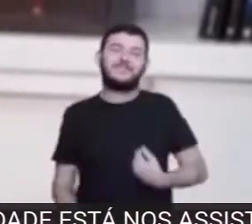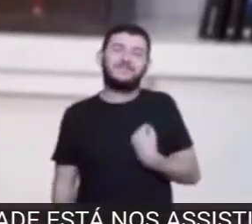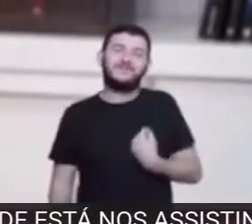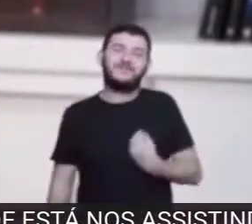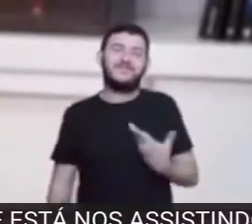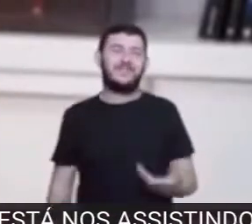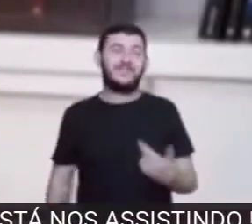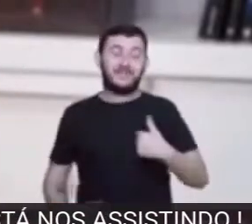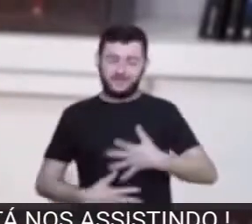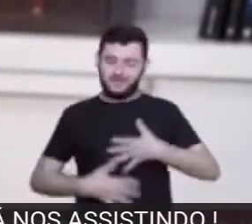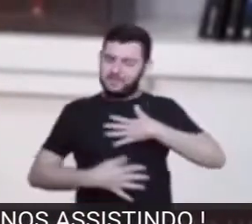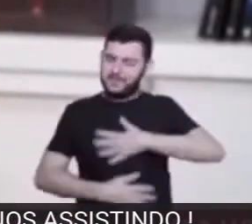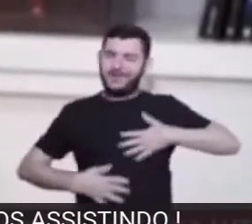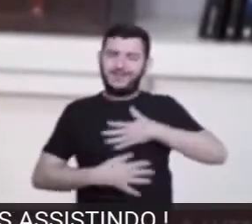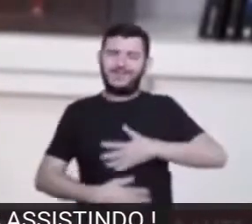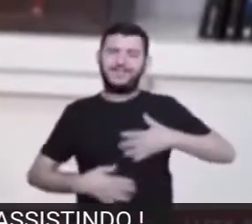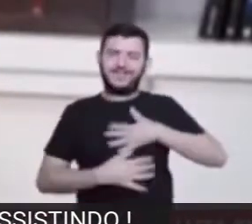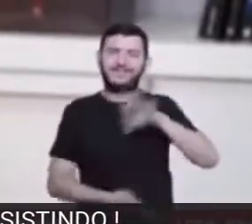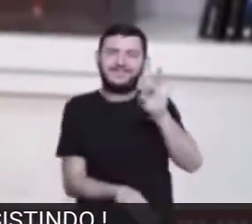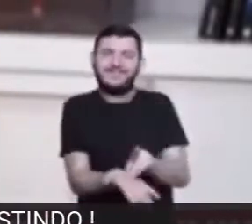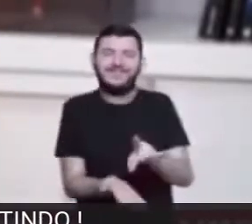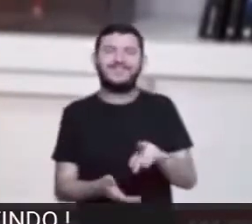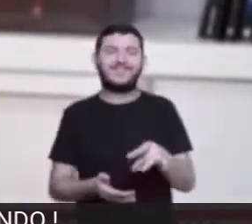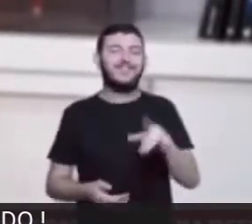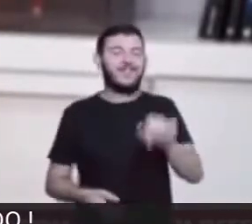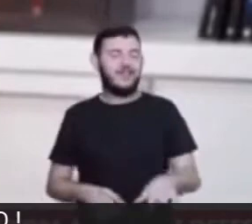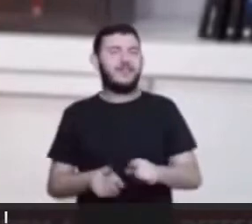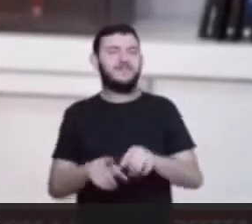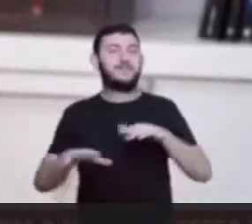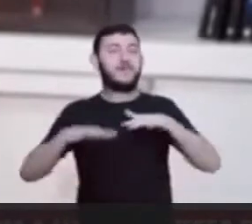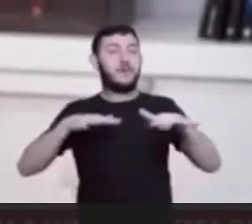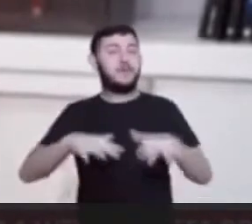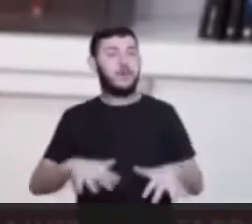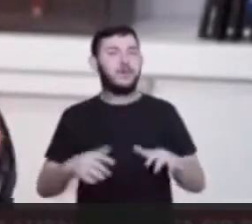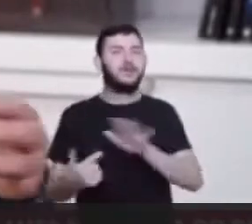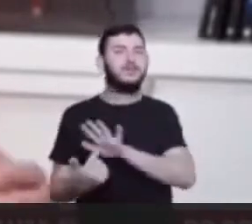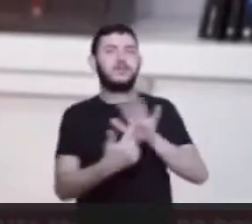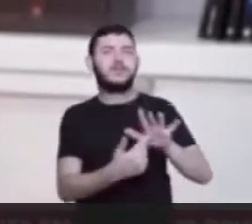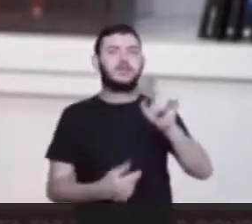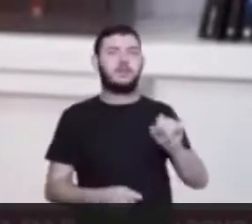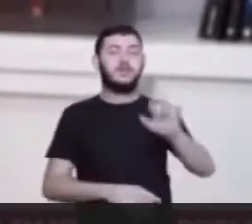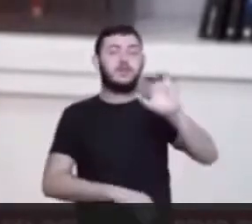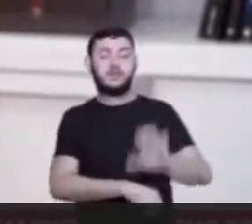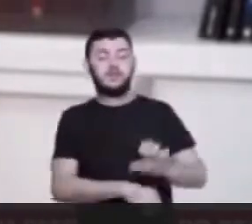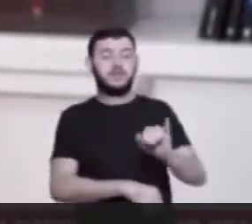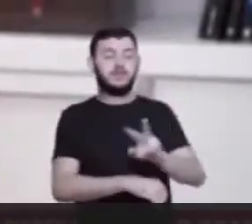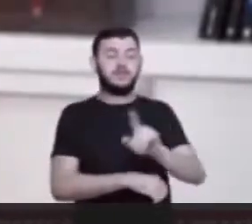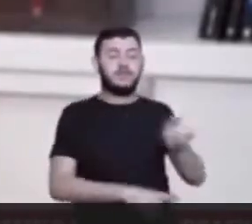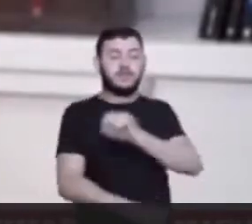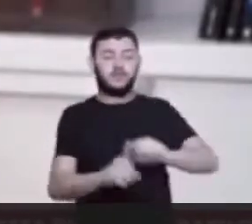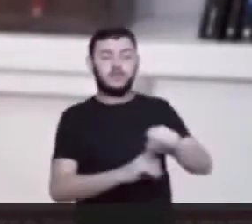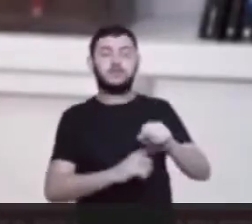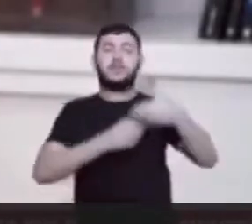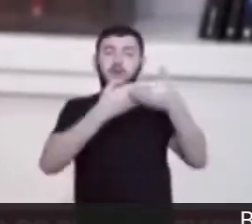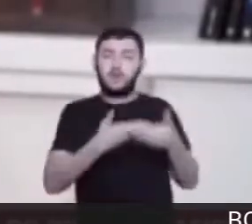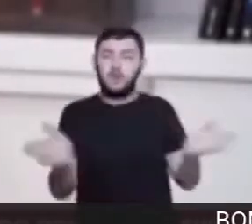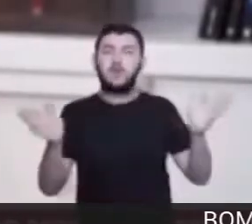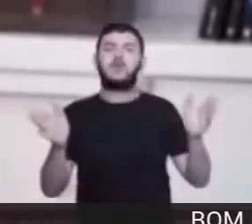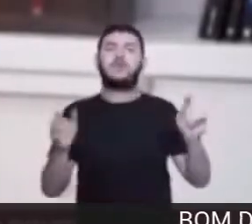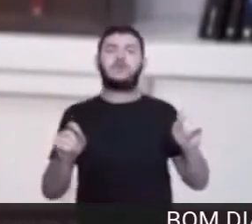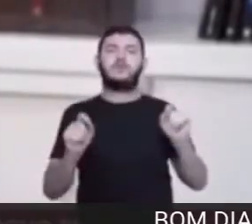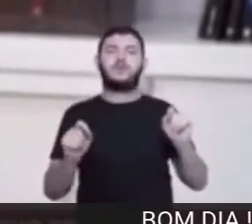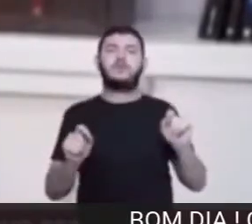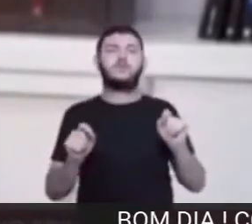prazerosamente satisfeito com a manifestação que a sociedade civil começa a fazer, os partidos políticos vão se manifestando, o